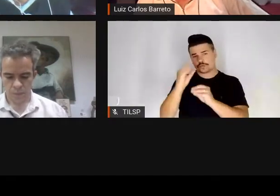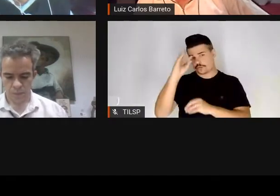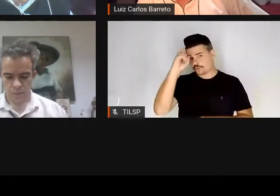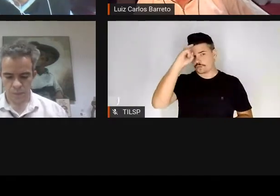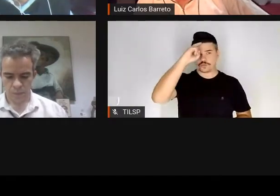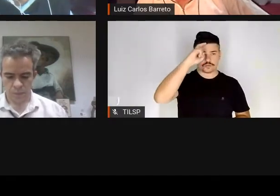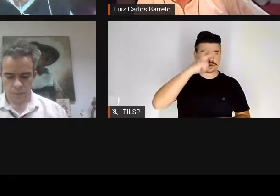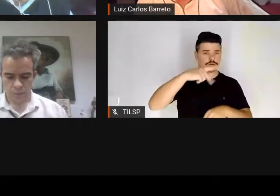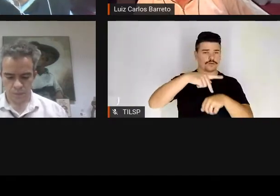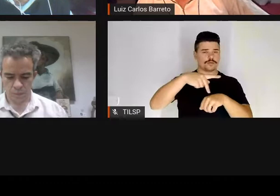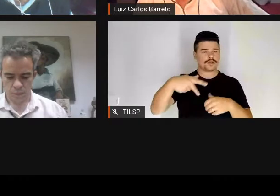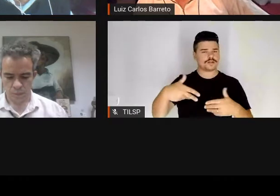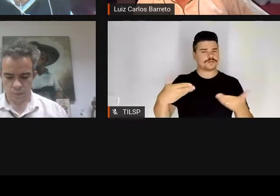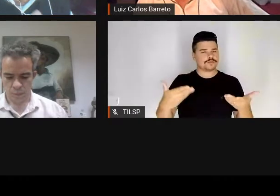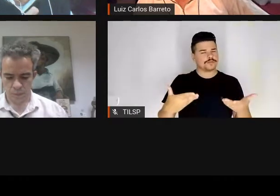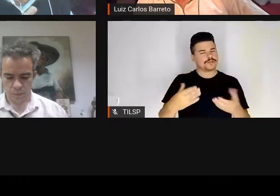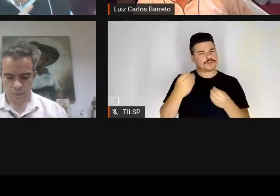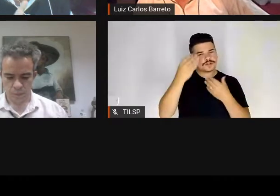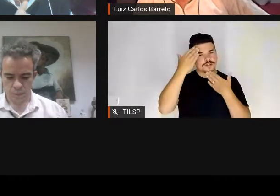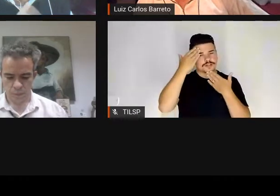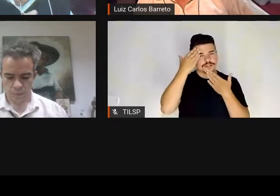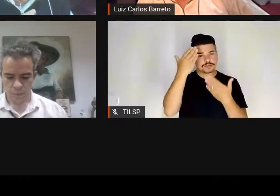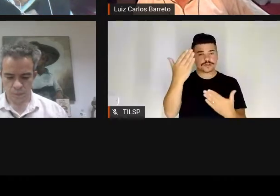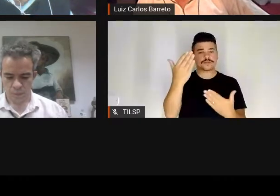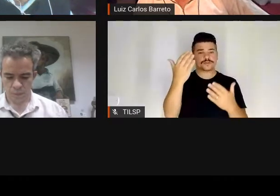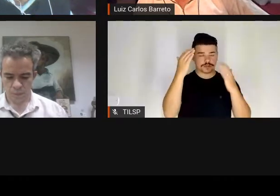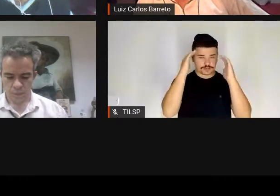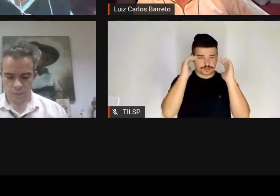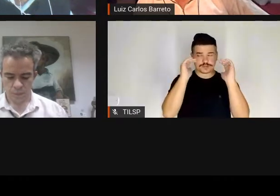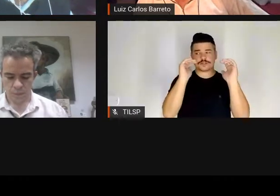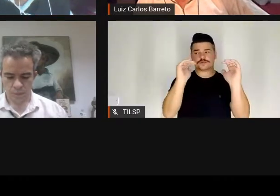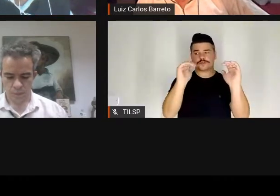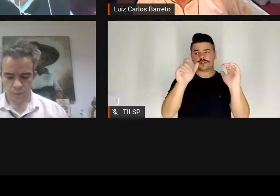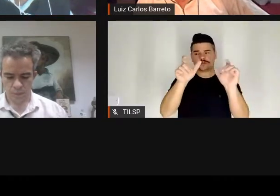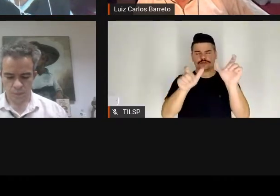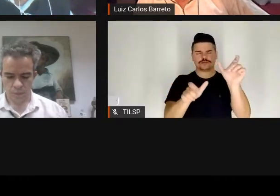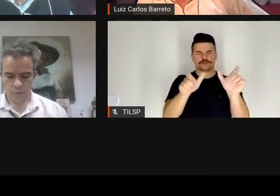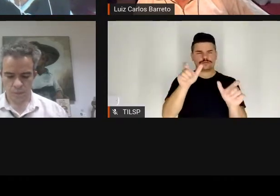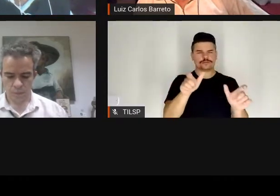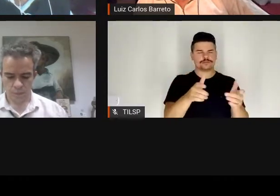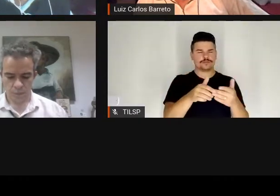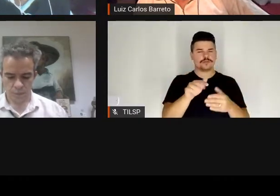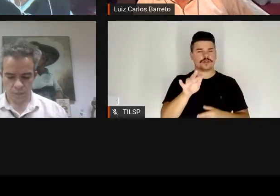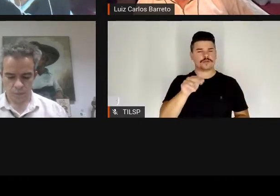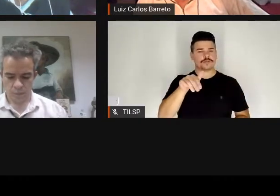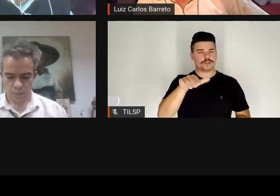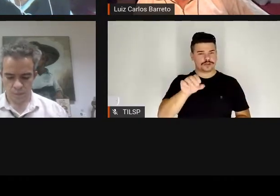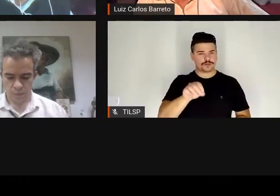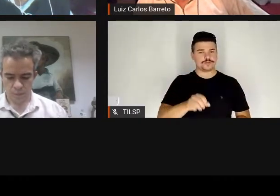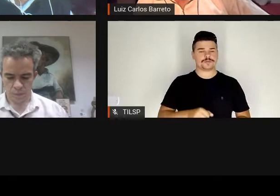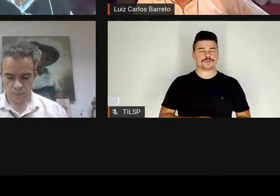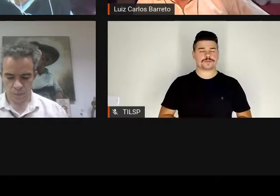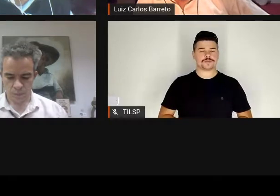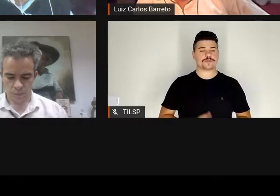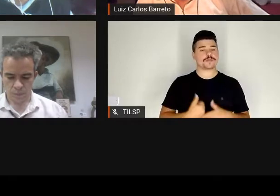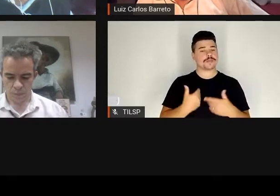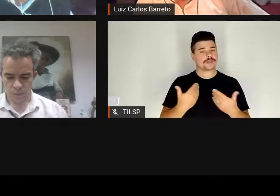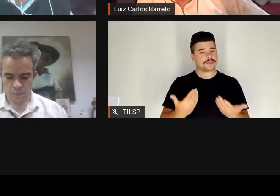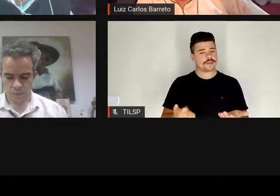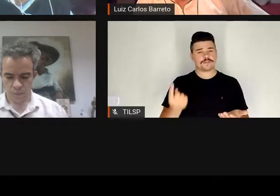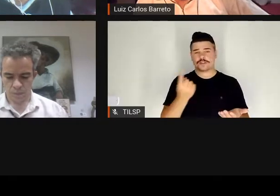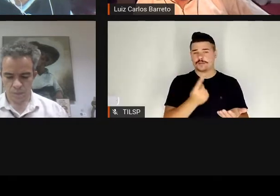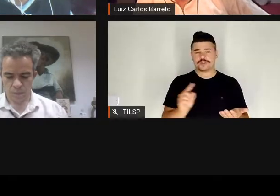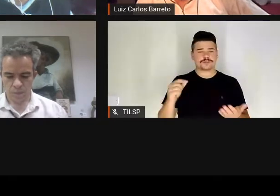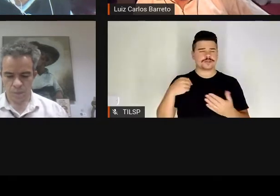registro também agradecimento e respeito à figura e à atuação do Fabiano Piuba. E, finalmente, uma satisfação